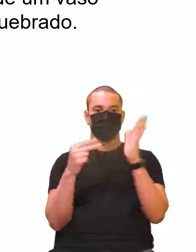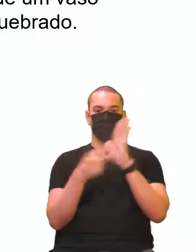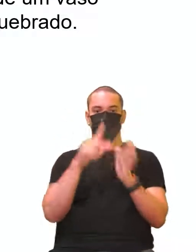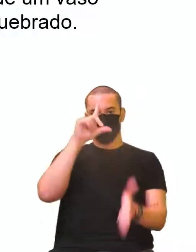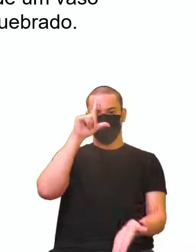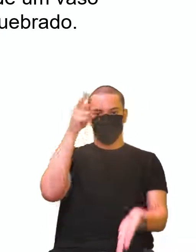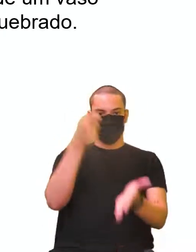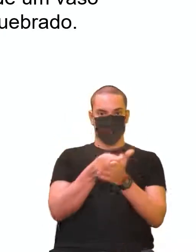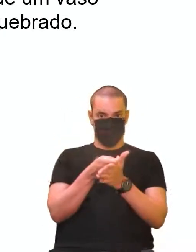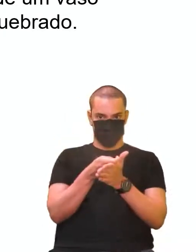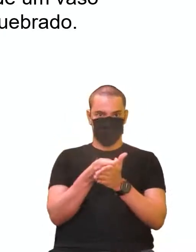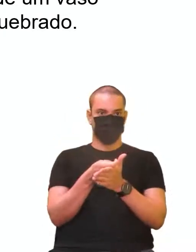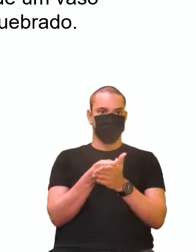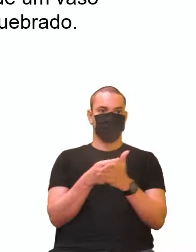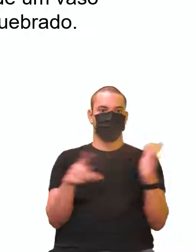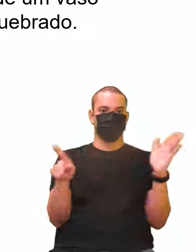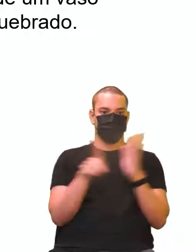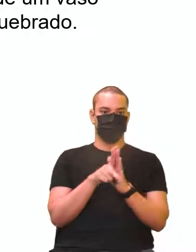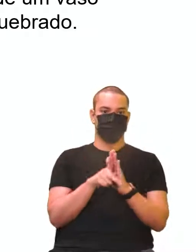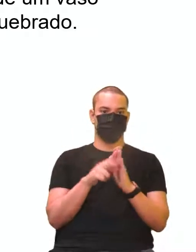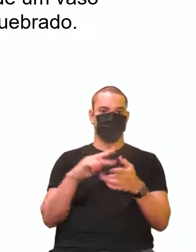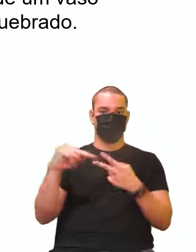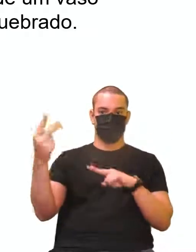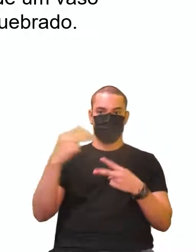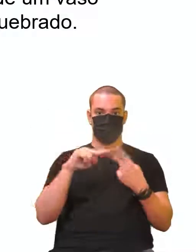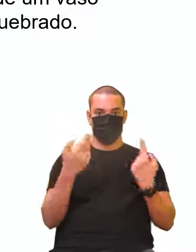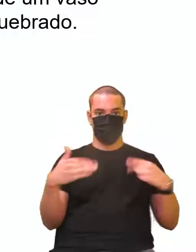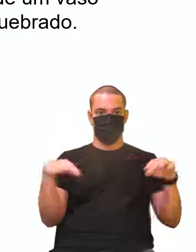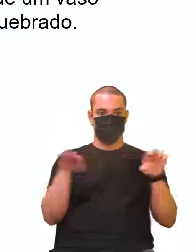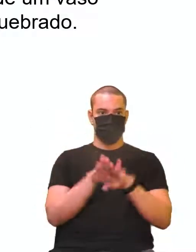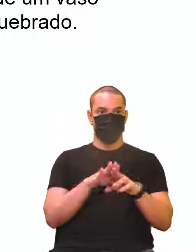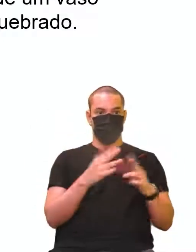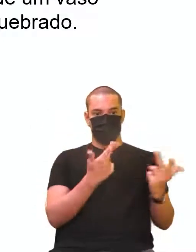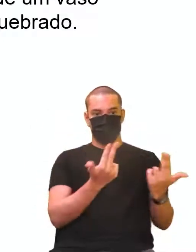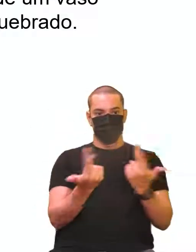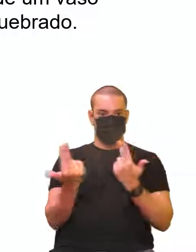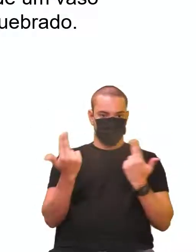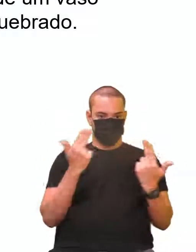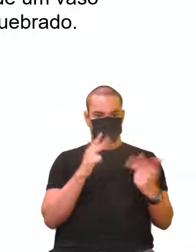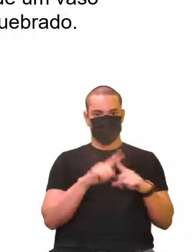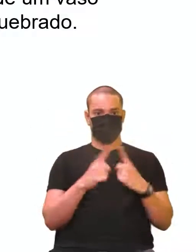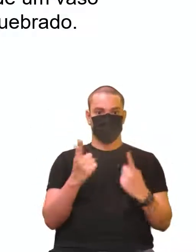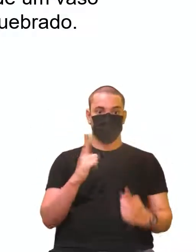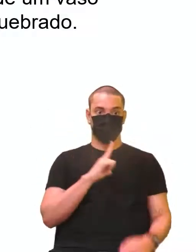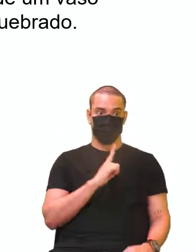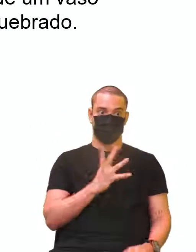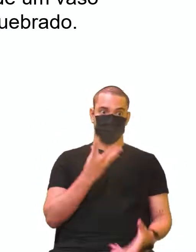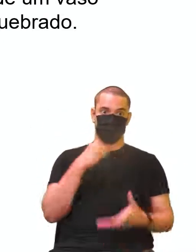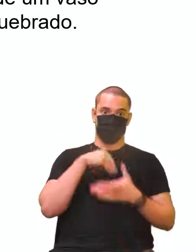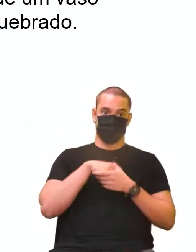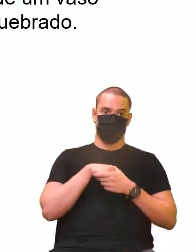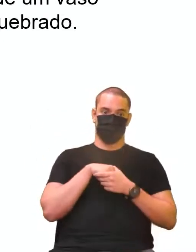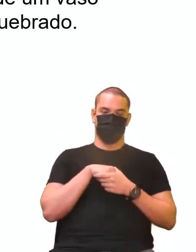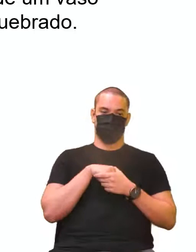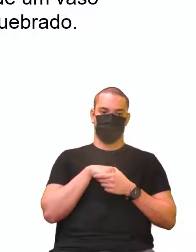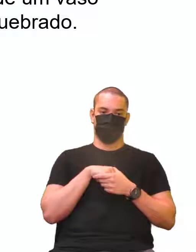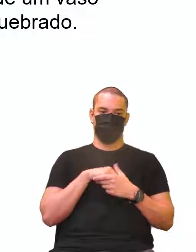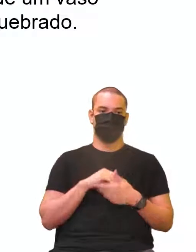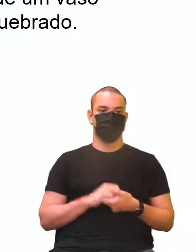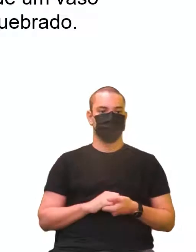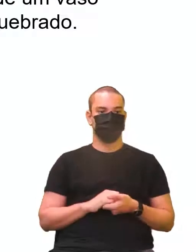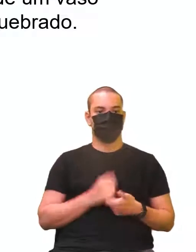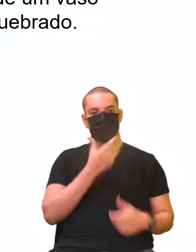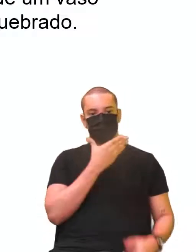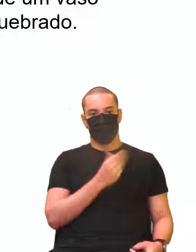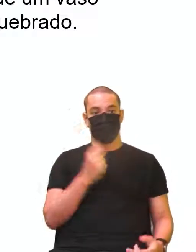vai determinar, em homozigose, ela ser afetada, mas ela só é portadora. O homem, ele é normal,